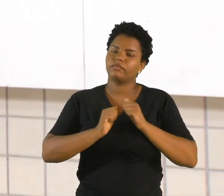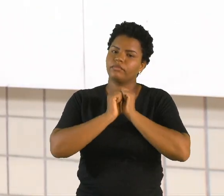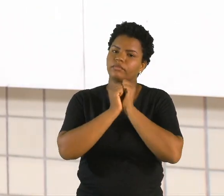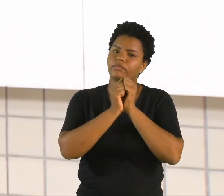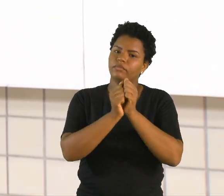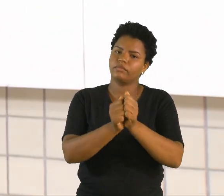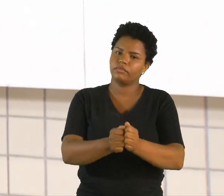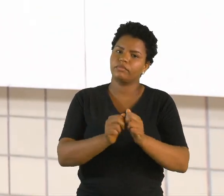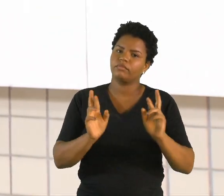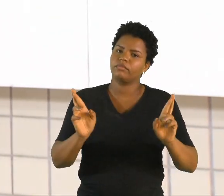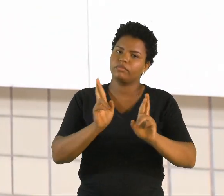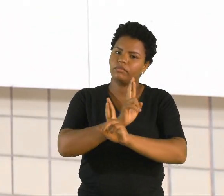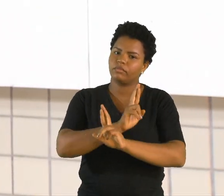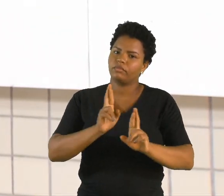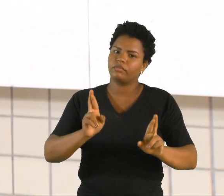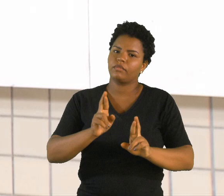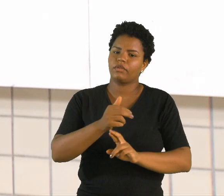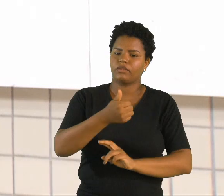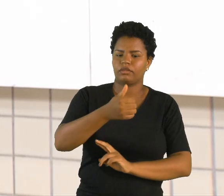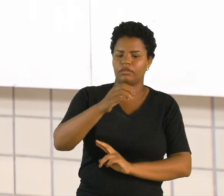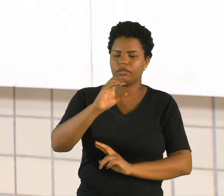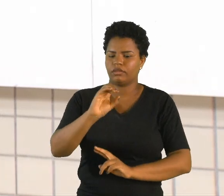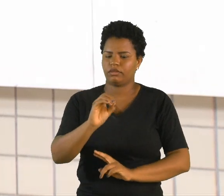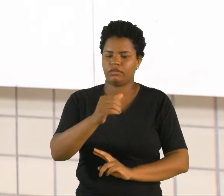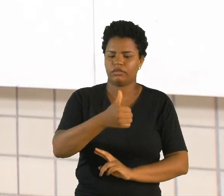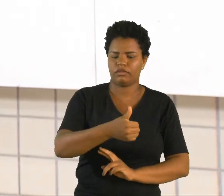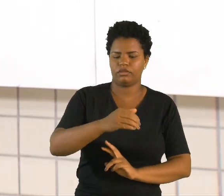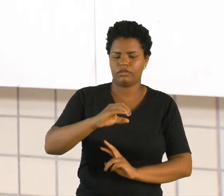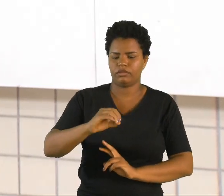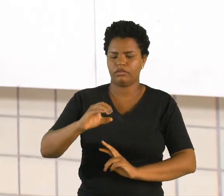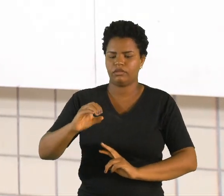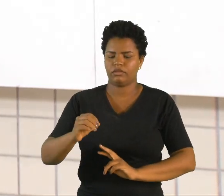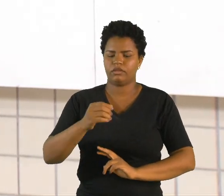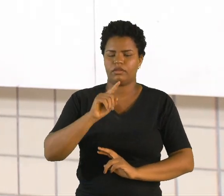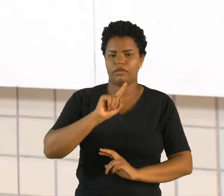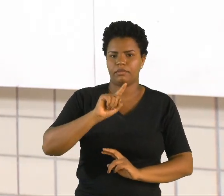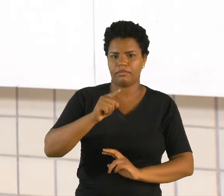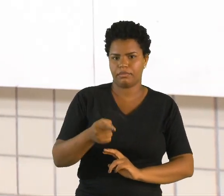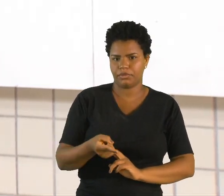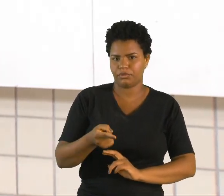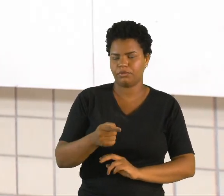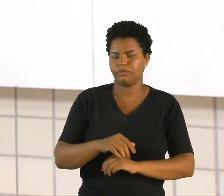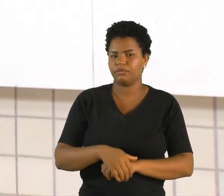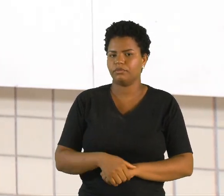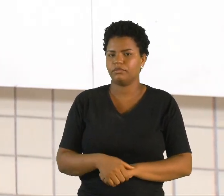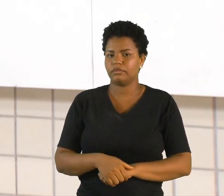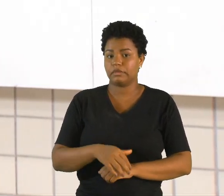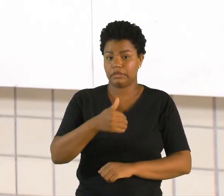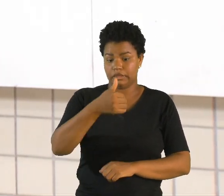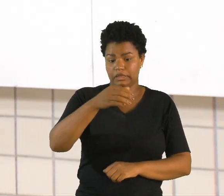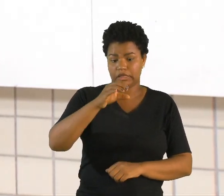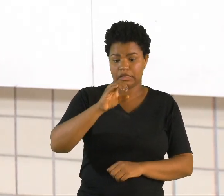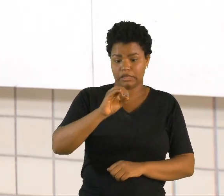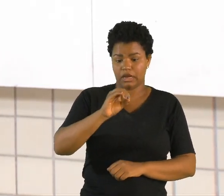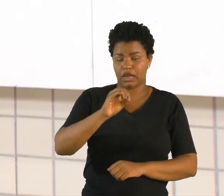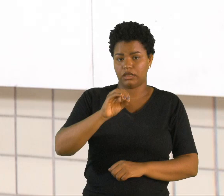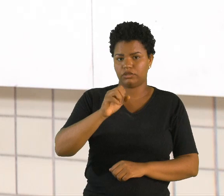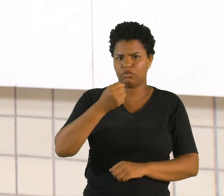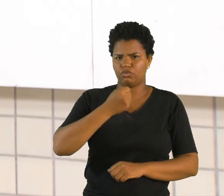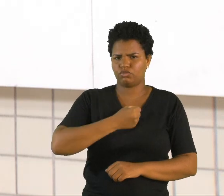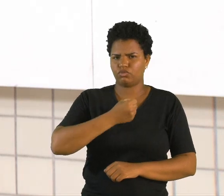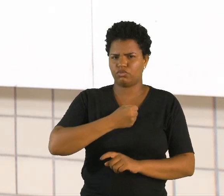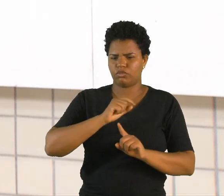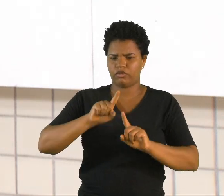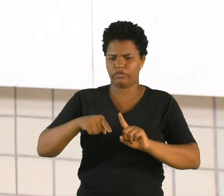e relacionar ao 10, ao 100 e ao 1000. 10, porque quando tiver um número após a vírgula,